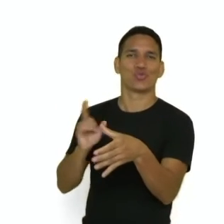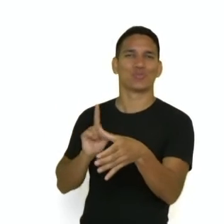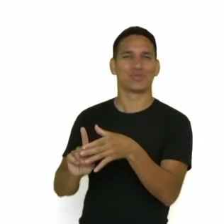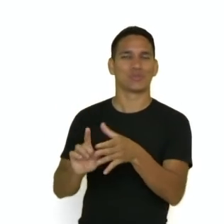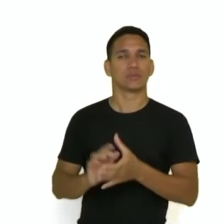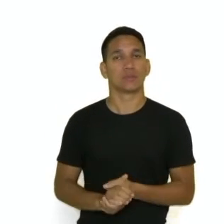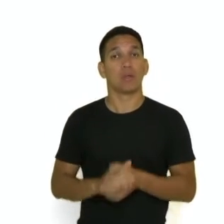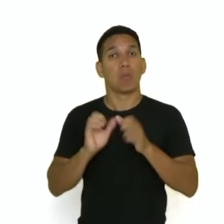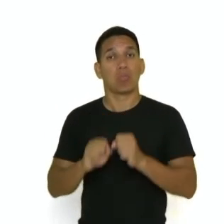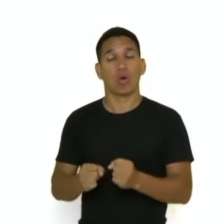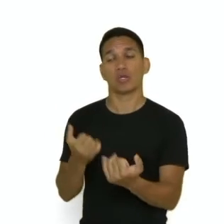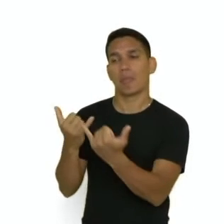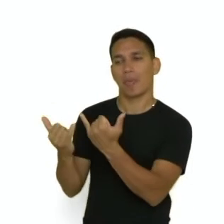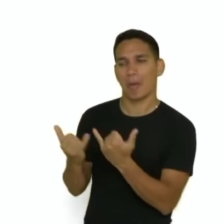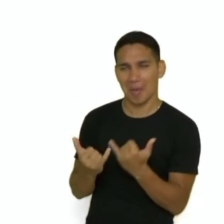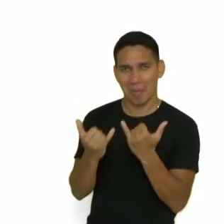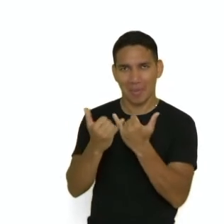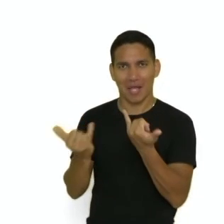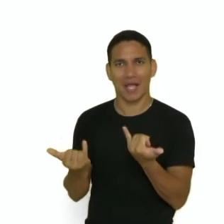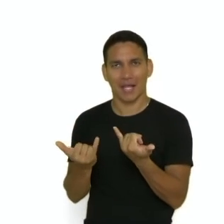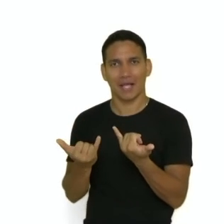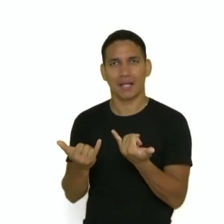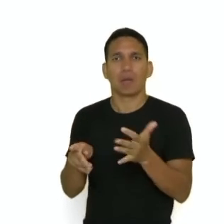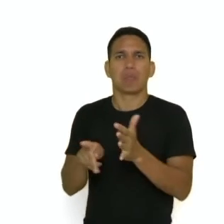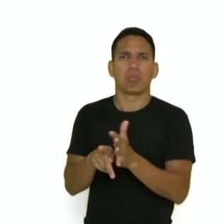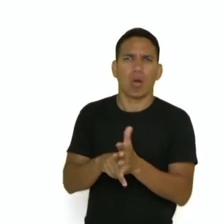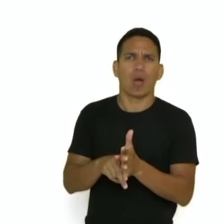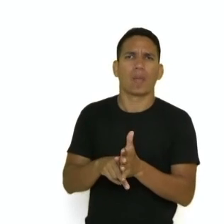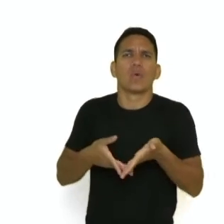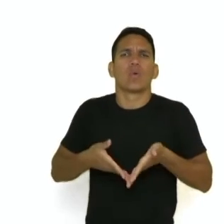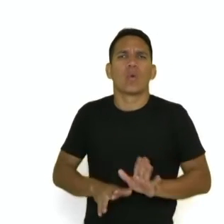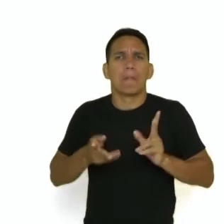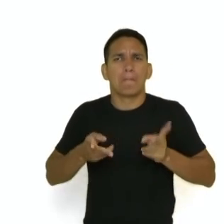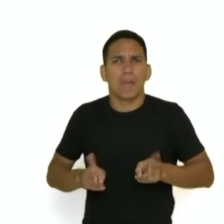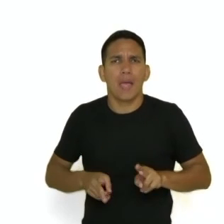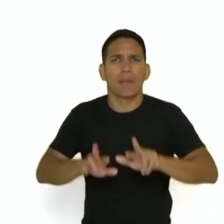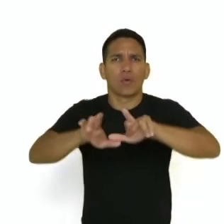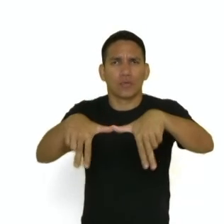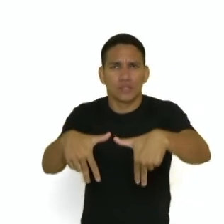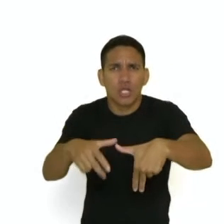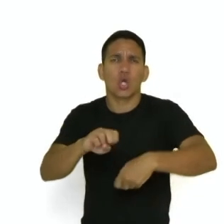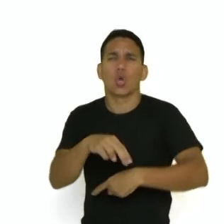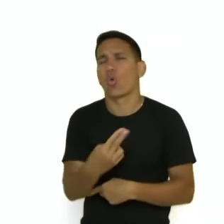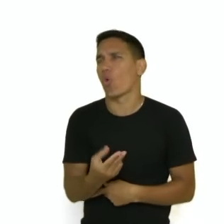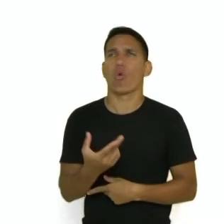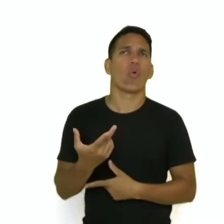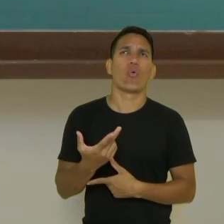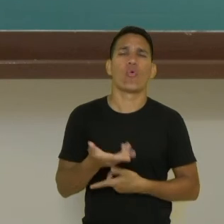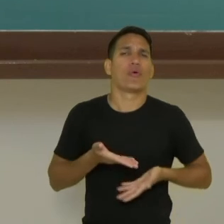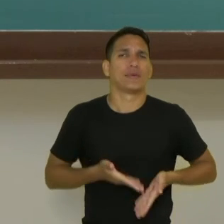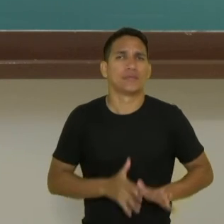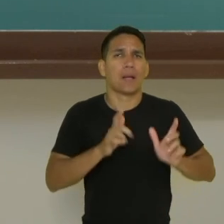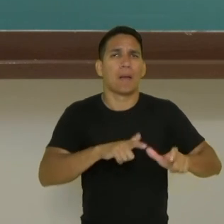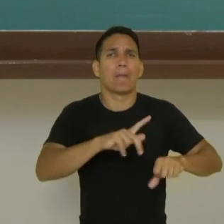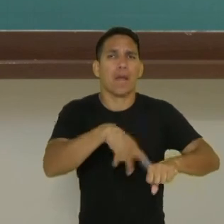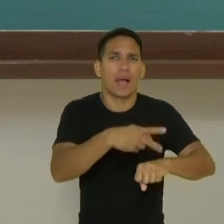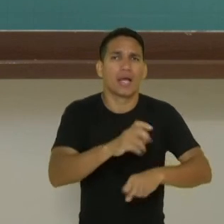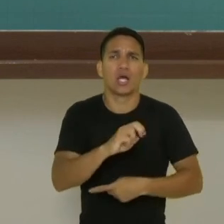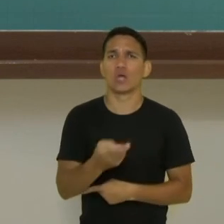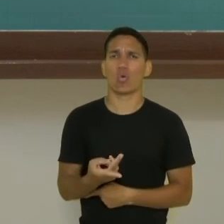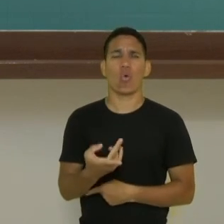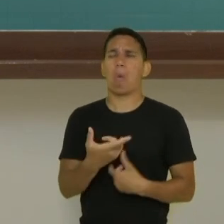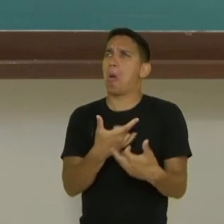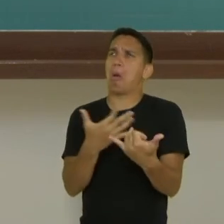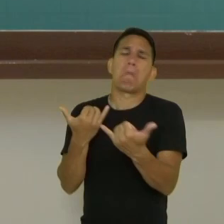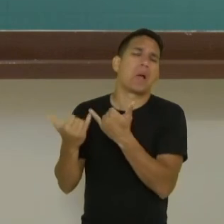características comuns de gênero, de origem étnica, de nação, ou por interesses específicos, crenças, entre outros. Né? Vai ter algo que vai te